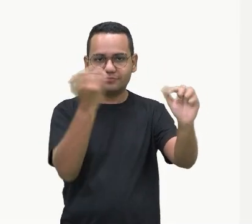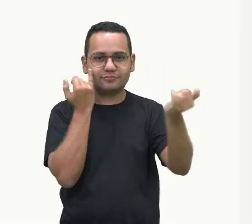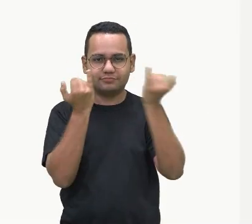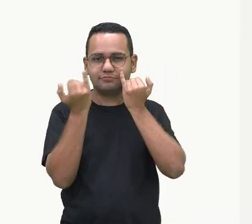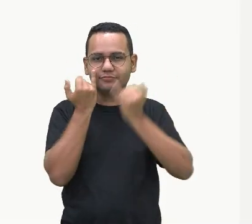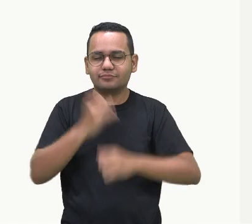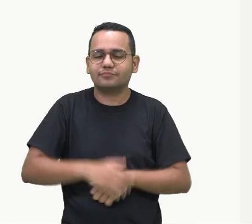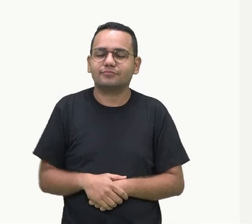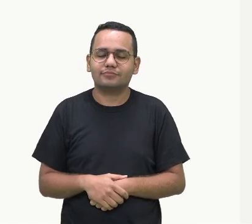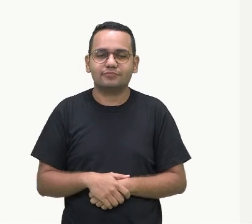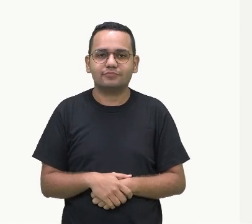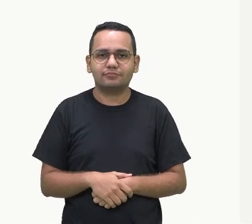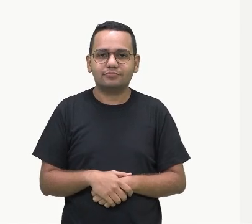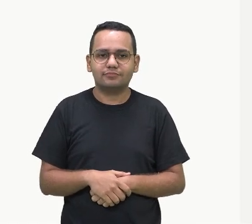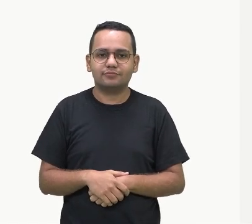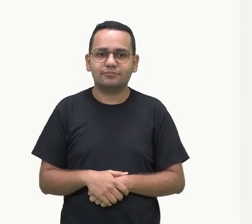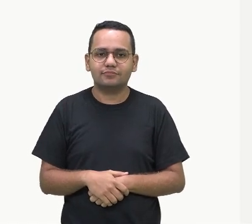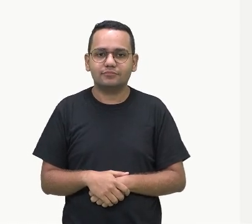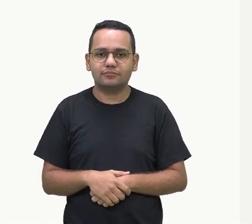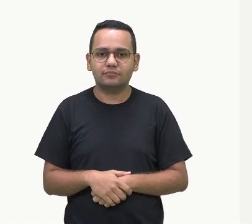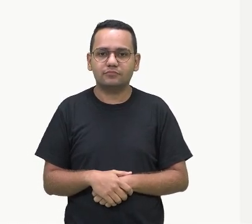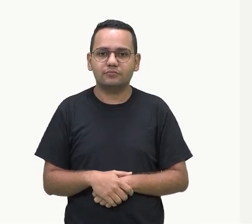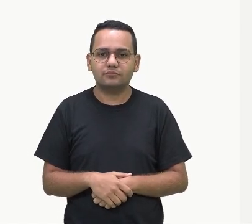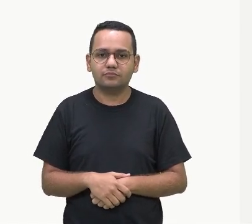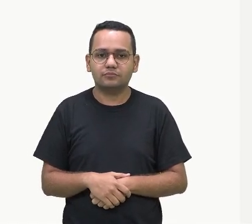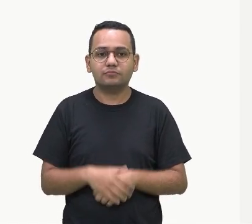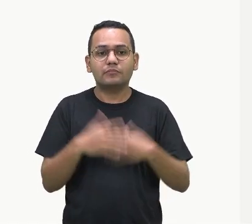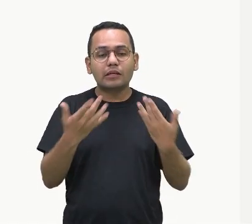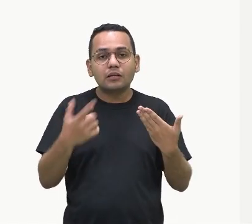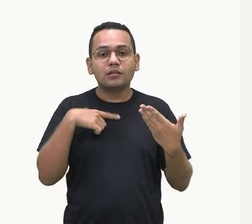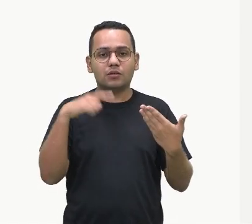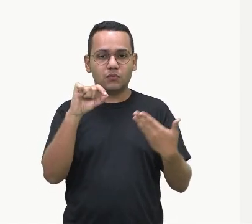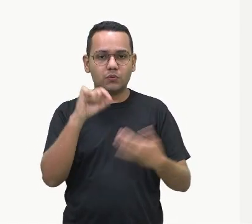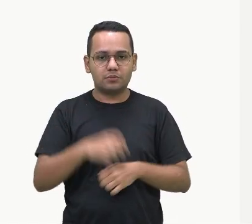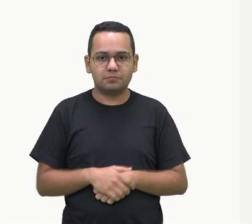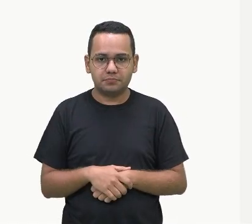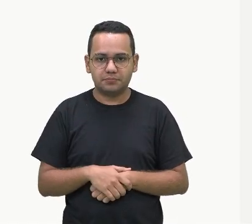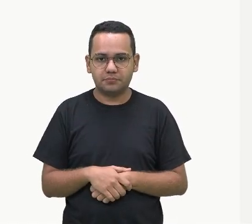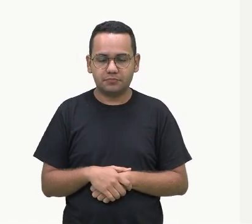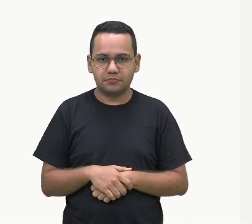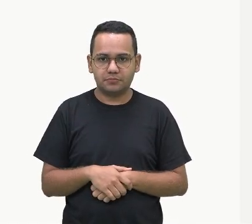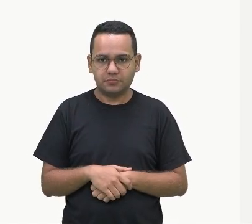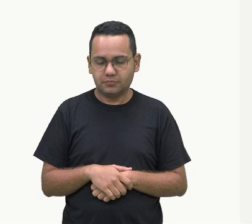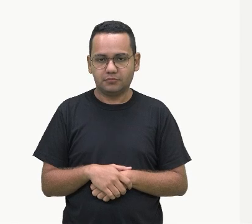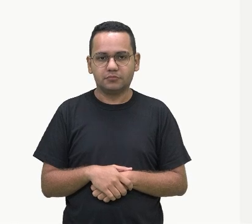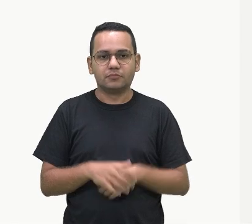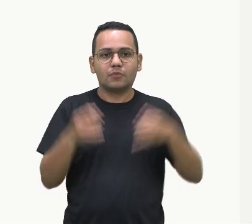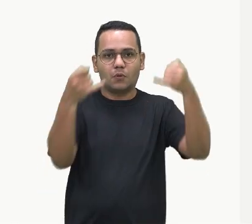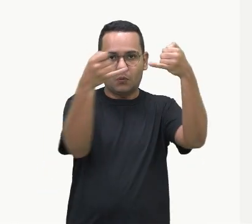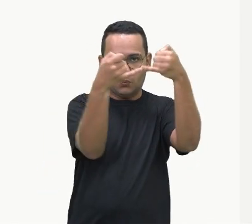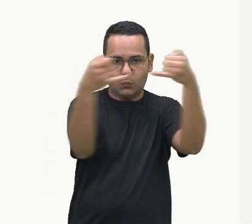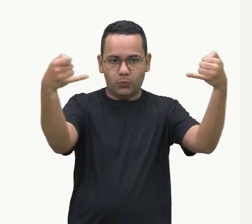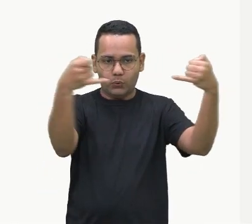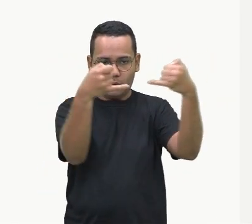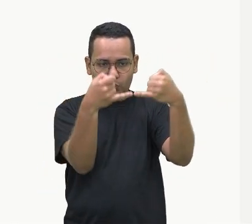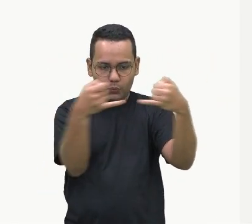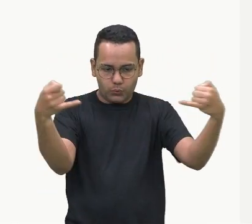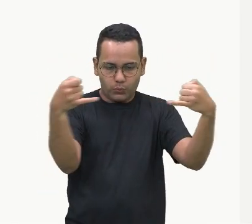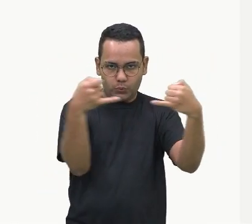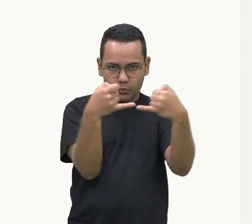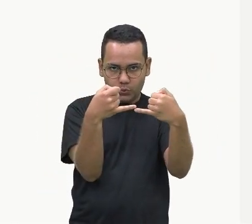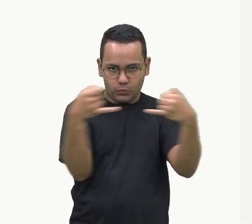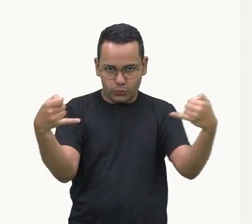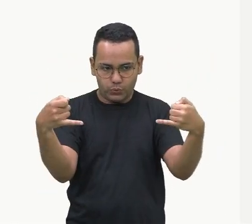Vamos ver o que acontece quando os segmentos determinados por um feixe de paralelas sobre